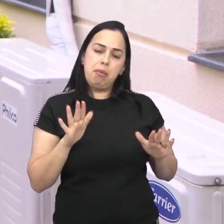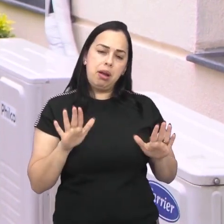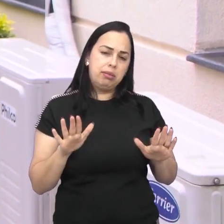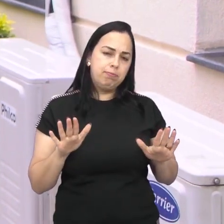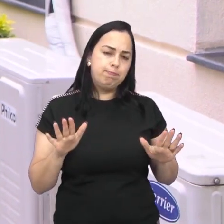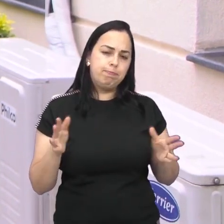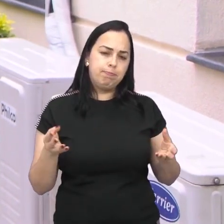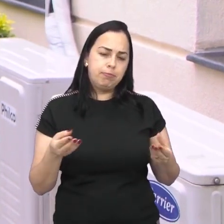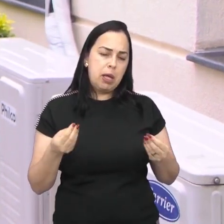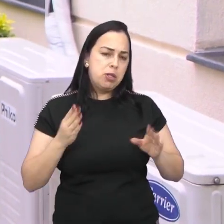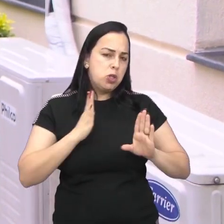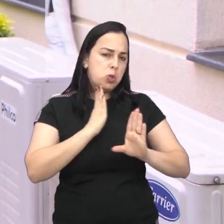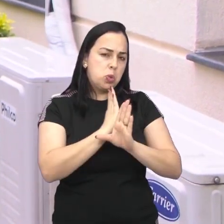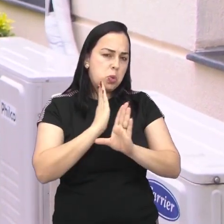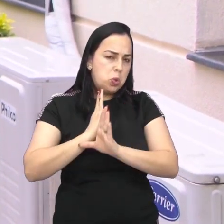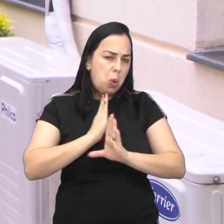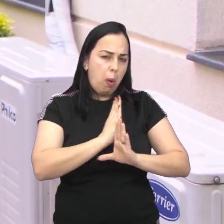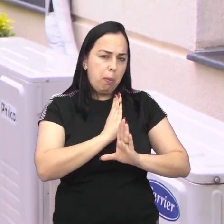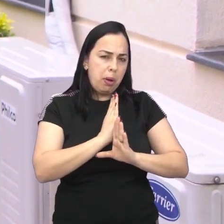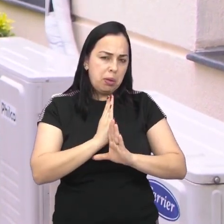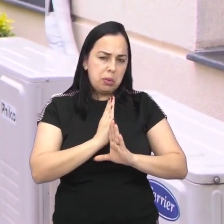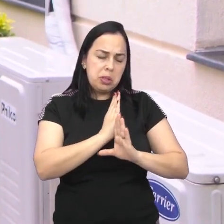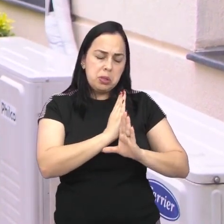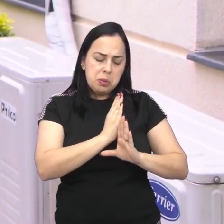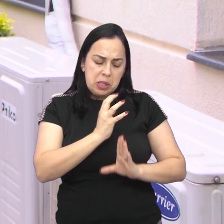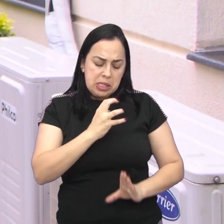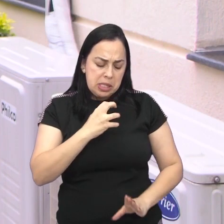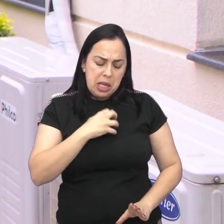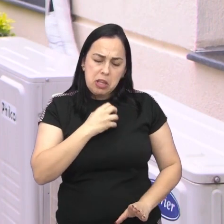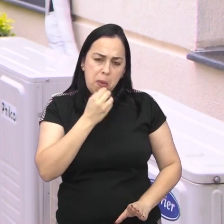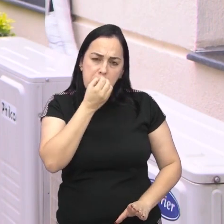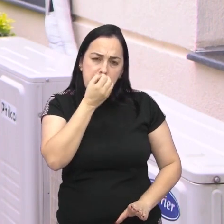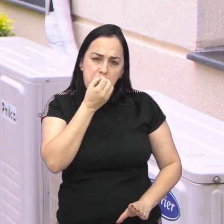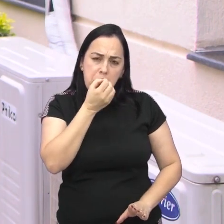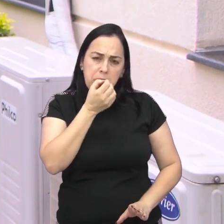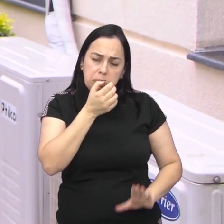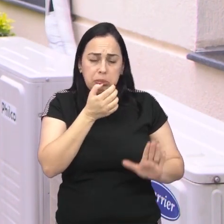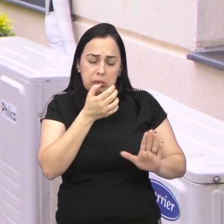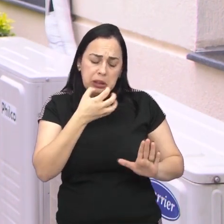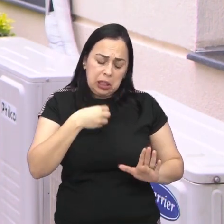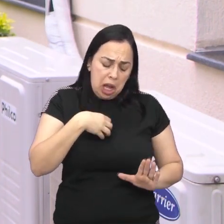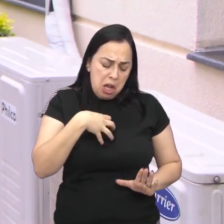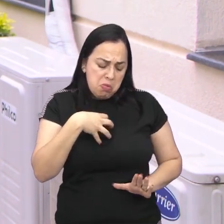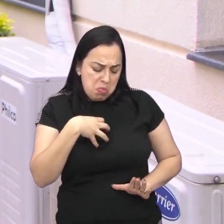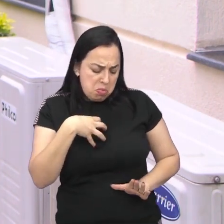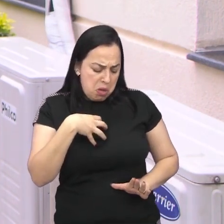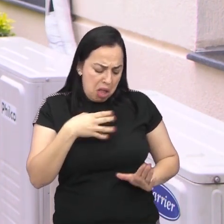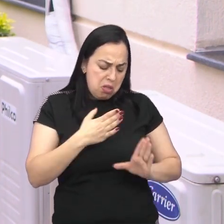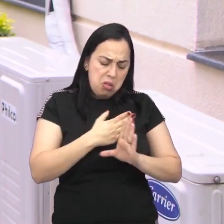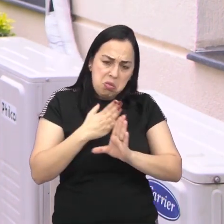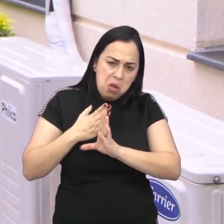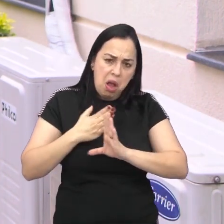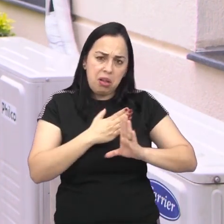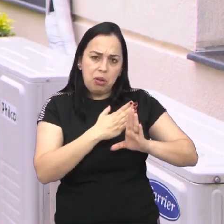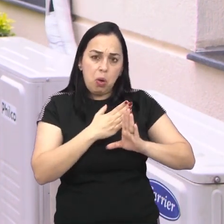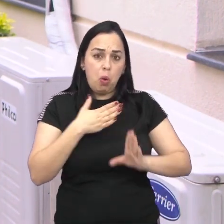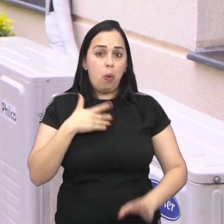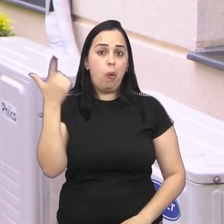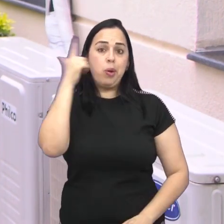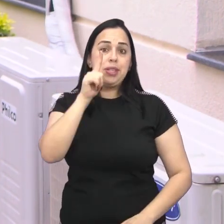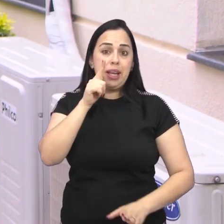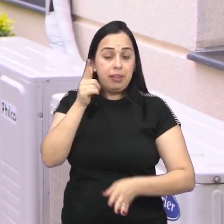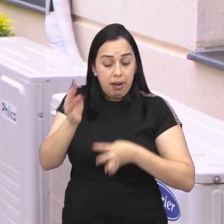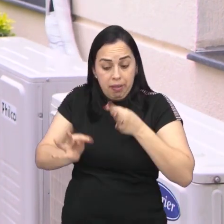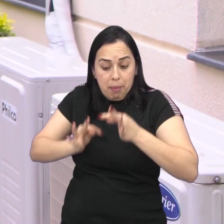simples, mas às vezes identificando esses pequenos sintomas, né, a gente consegue fazer com uma